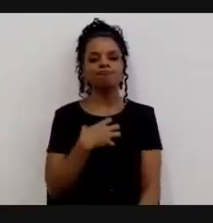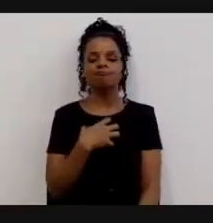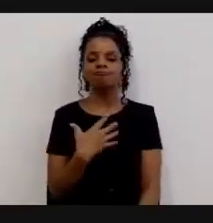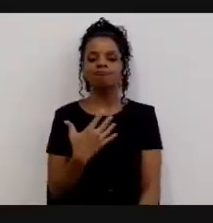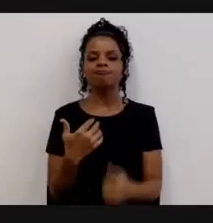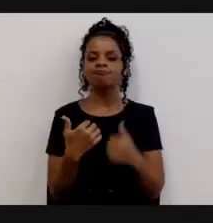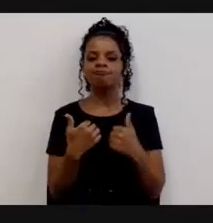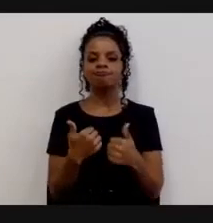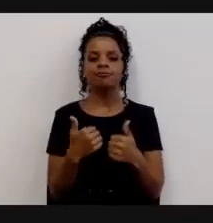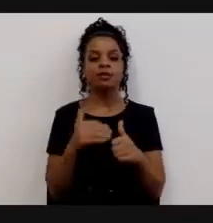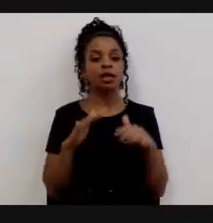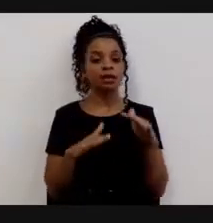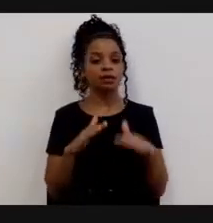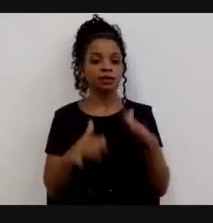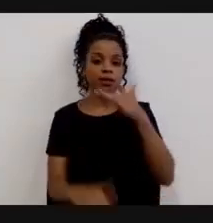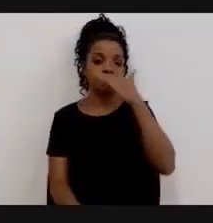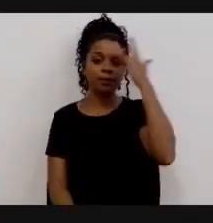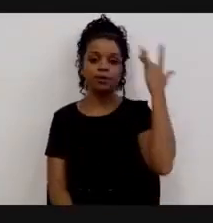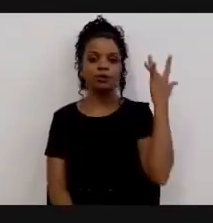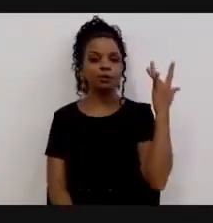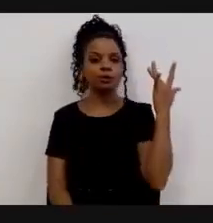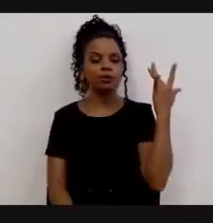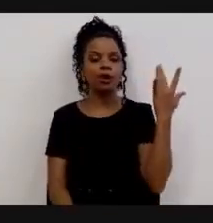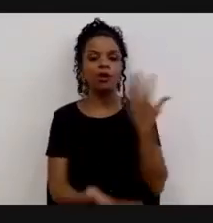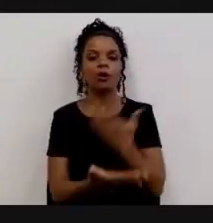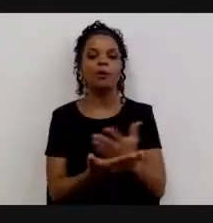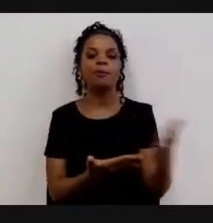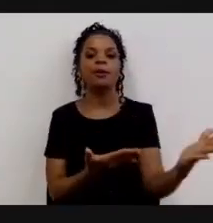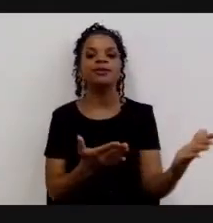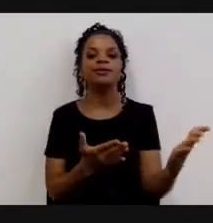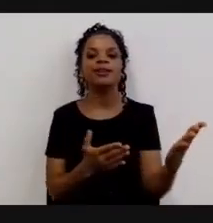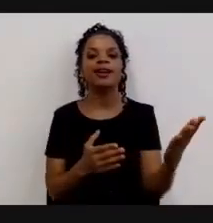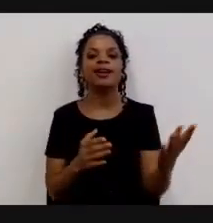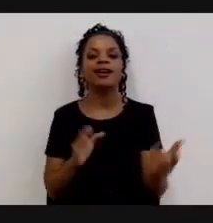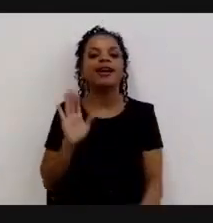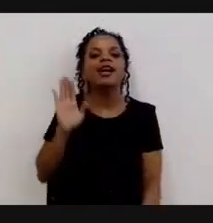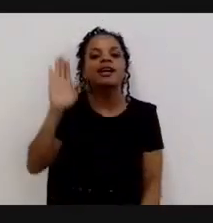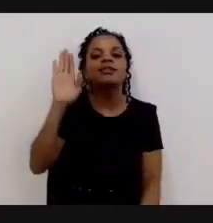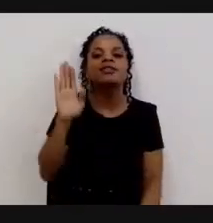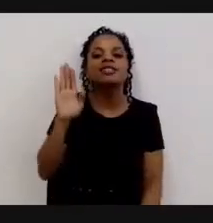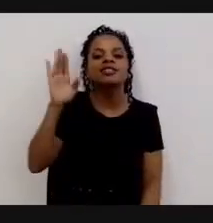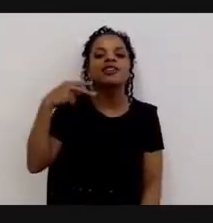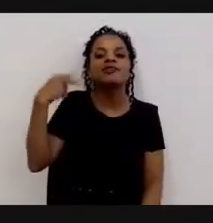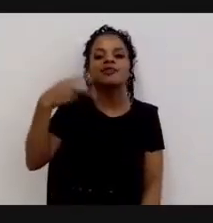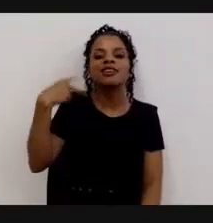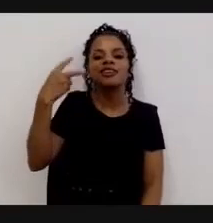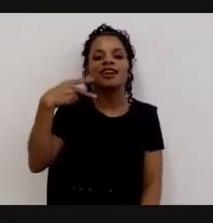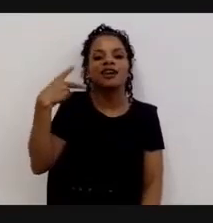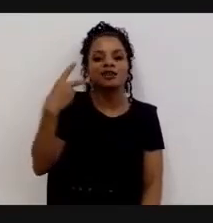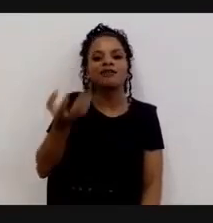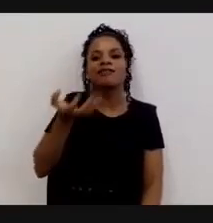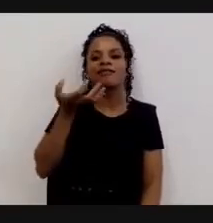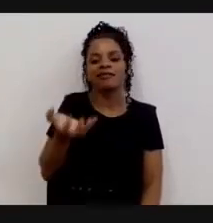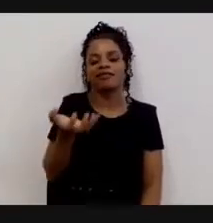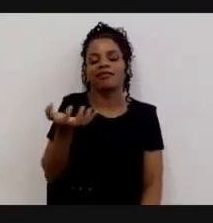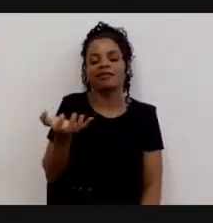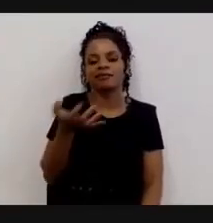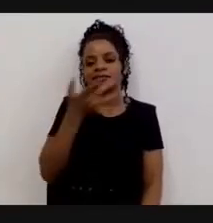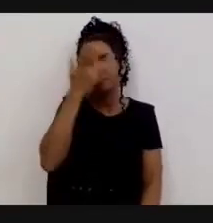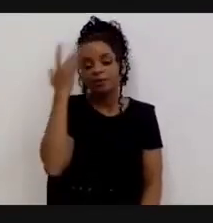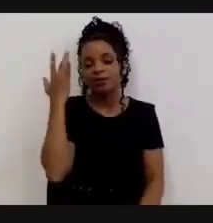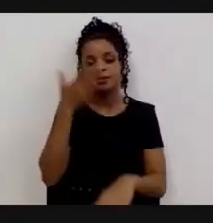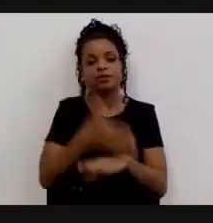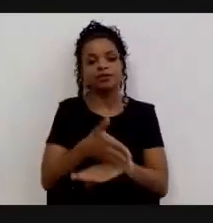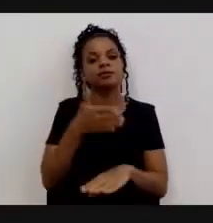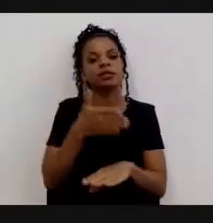muitas vezes já saiu gente de lá, gente, de virar candidato a vereador. Saiu de lá candidato a vereador, foi virar candidato. Gente que participa